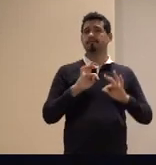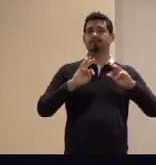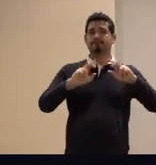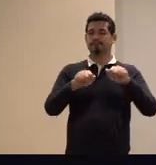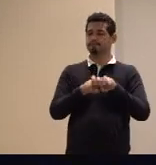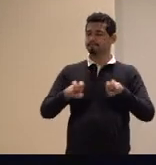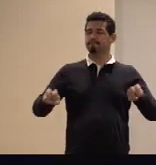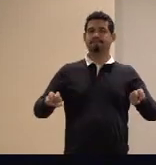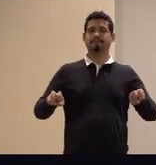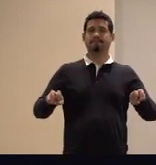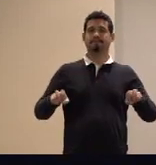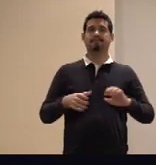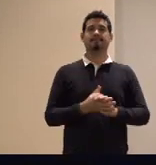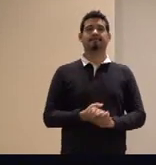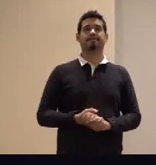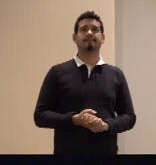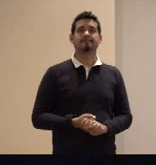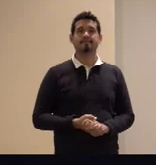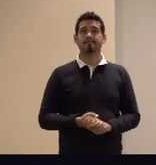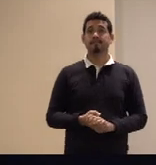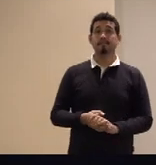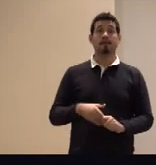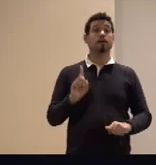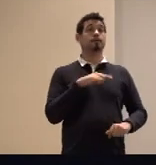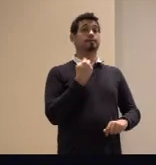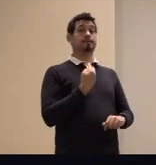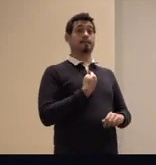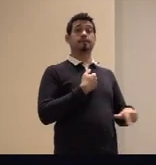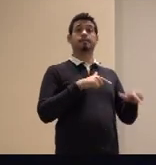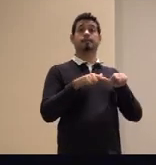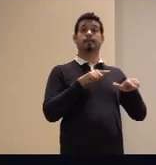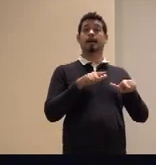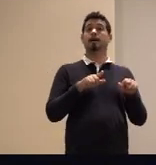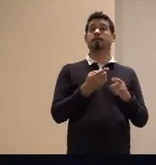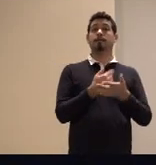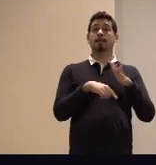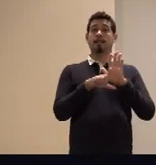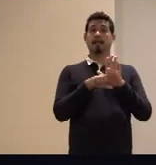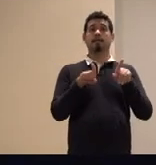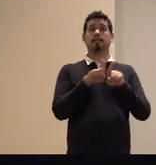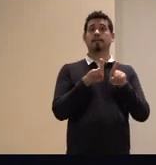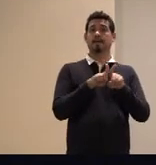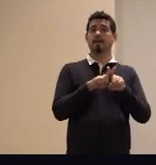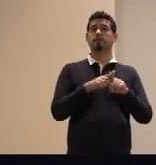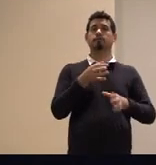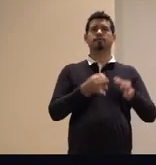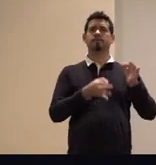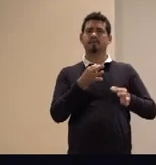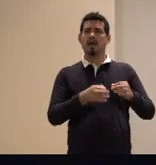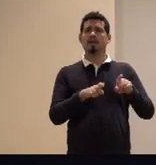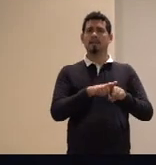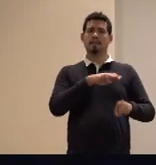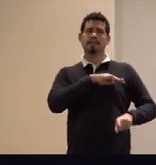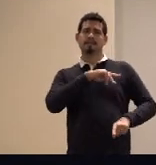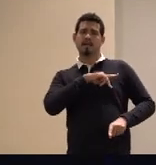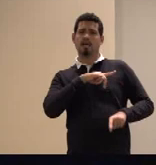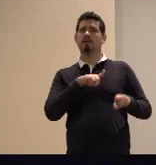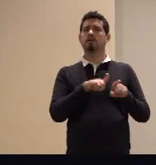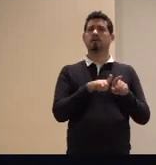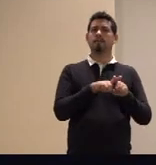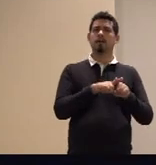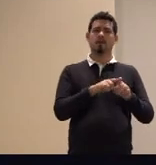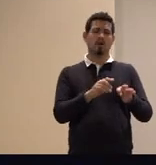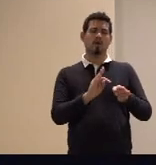da mesa. Bom, nós, o Executivo, né, o Legislativo, o Poder Judiciário, o Ministério Público, o Conselho